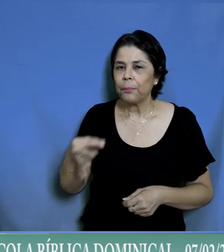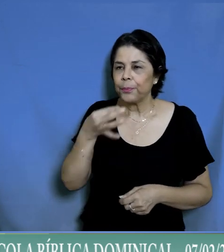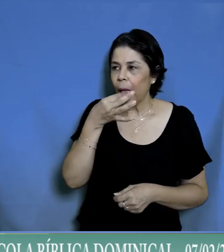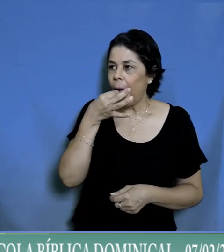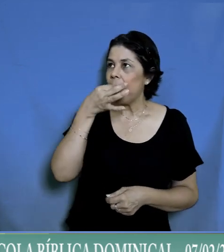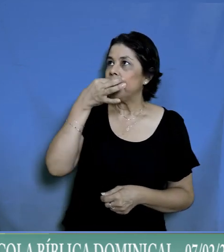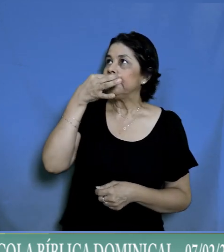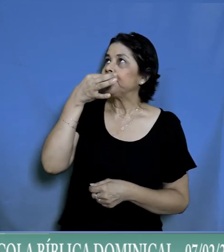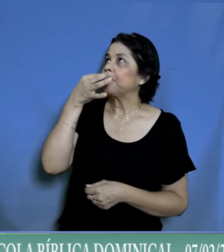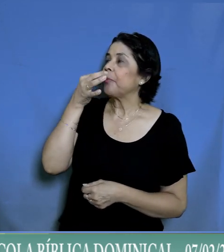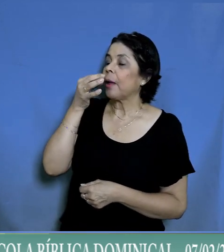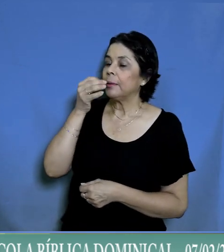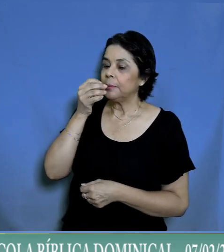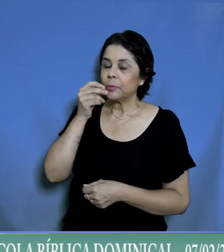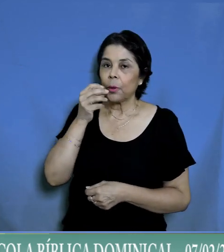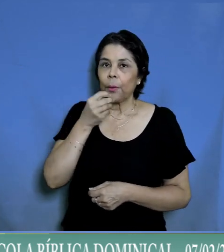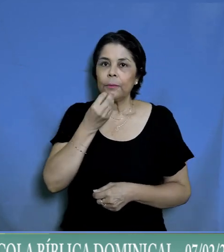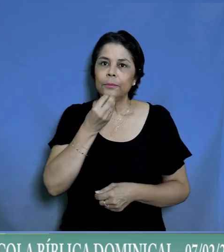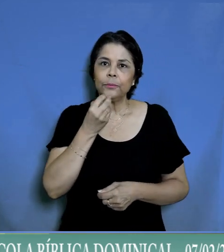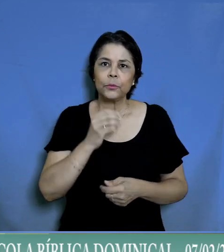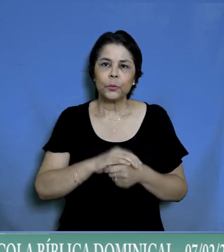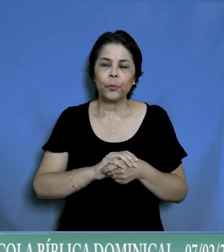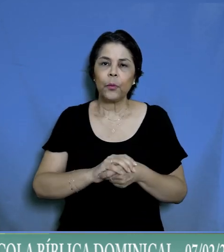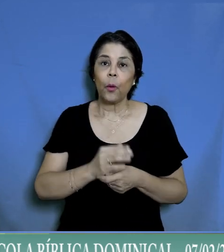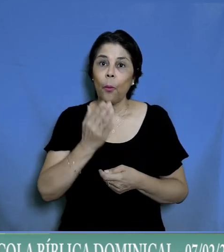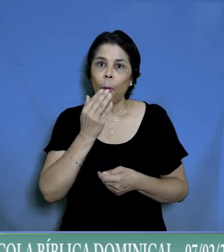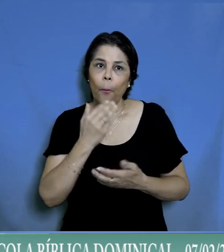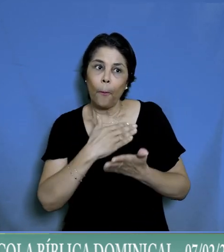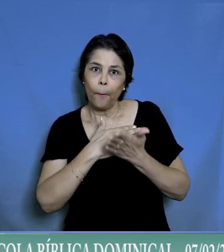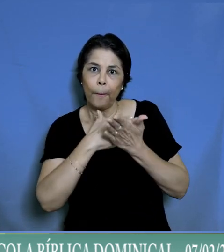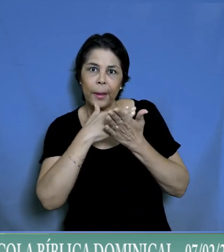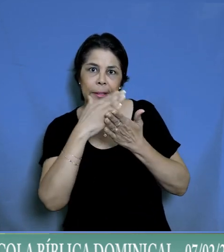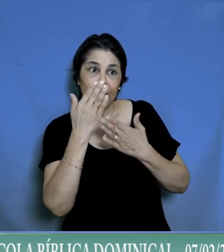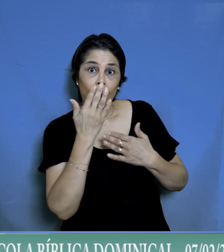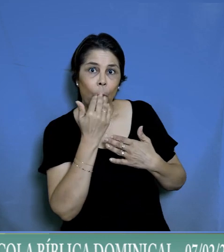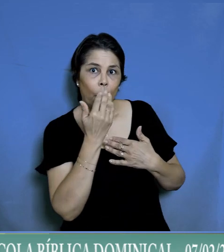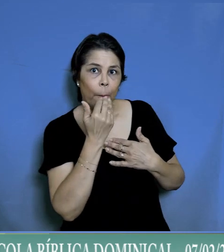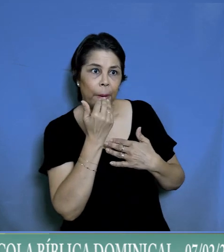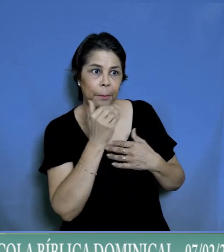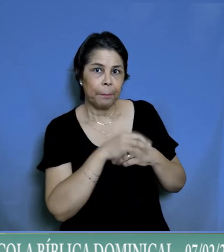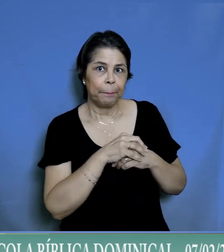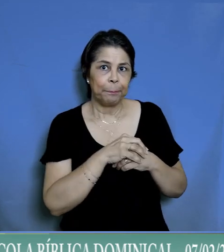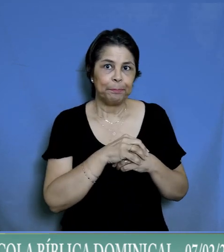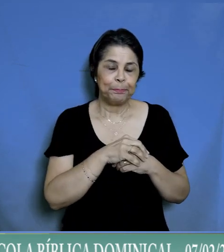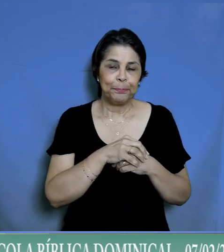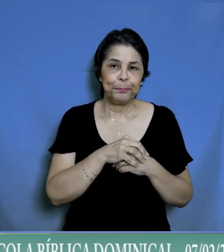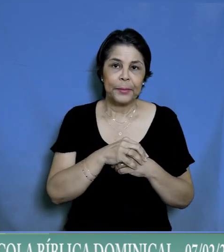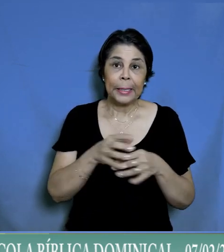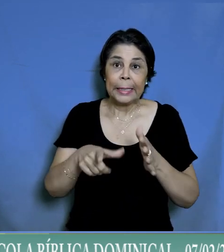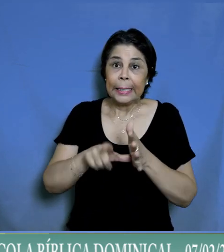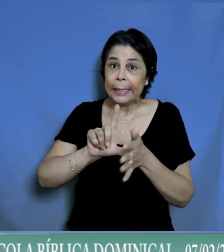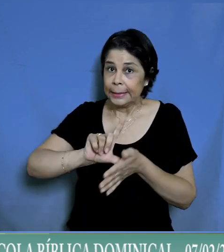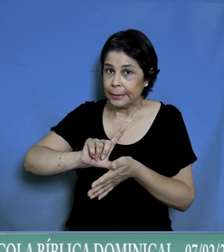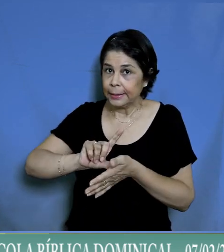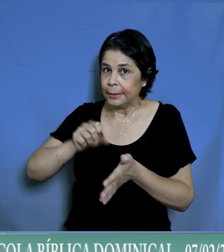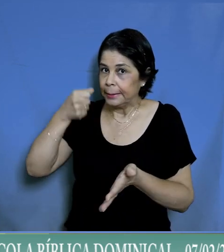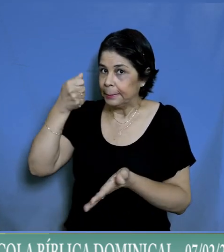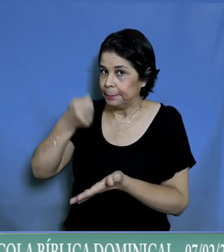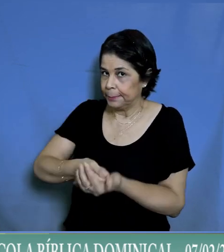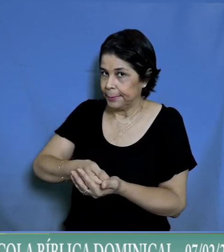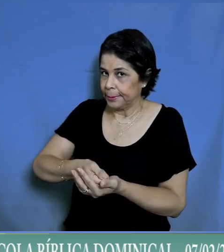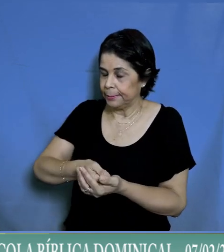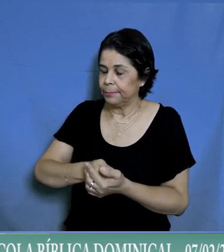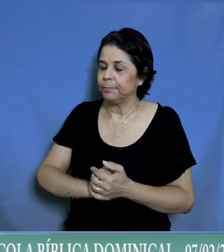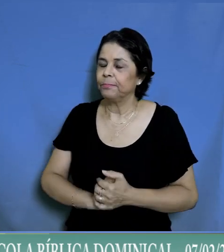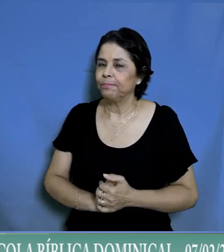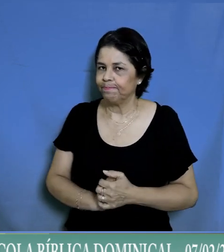coisas muito grandes, de assaltar casa, de roubar a casa, talvez, mas não é isso. Sabe essas pequenas coisas que a gente esquece de